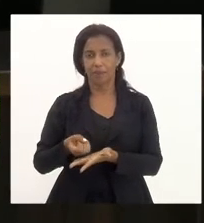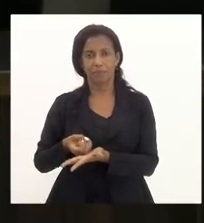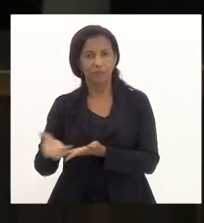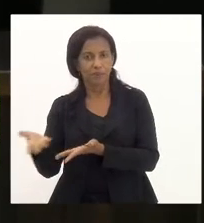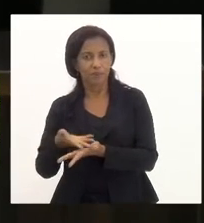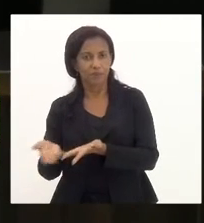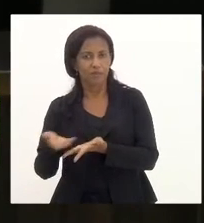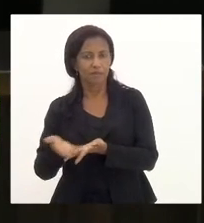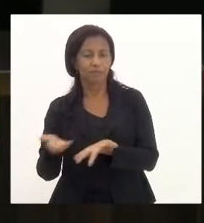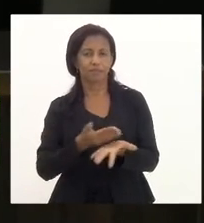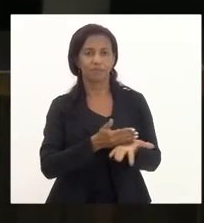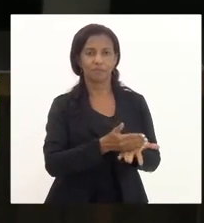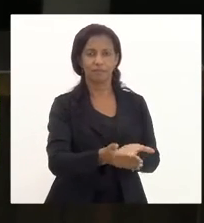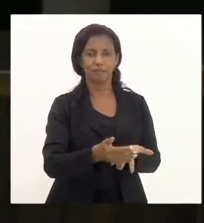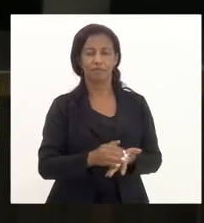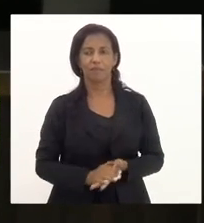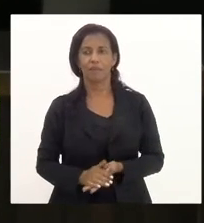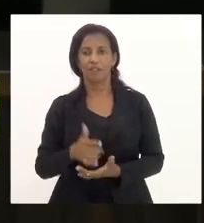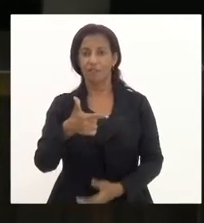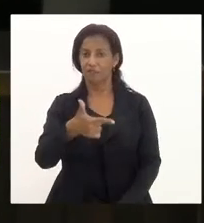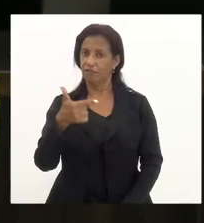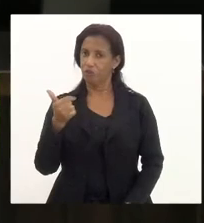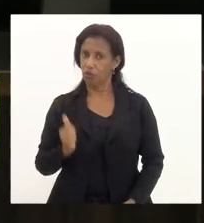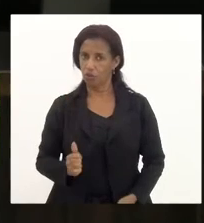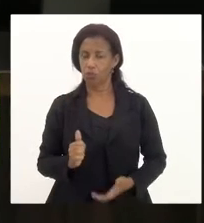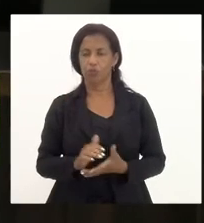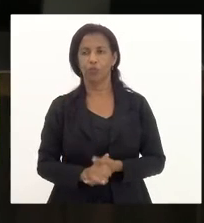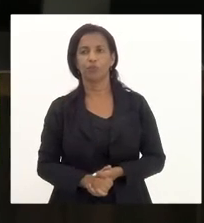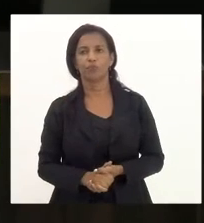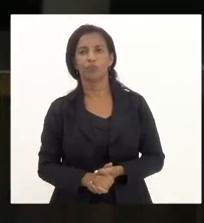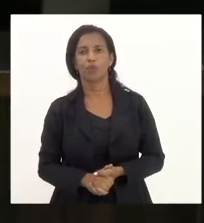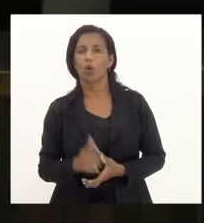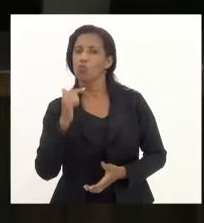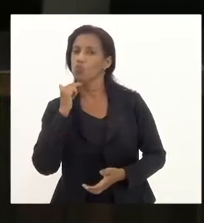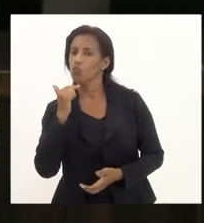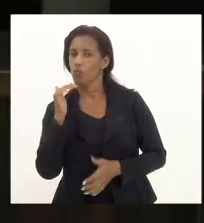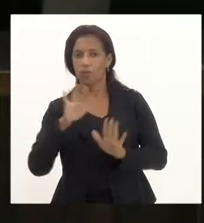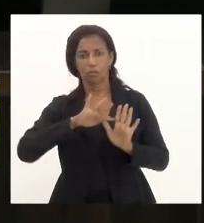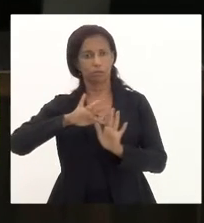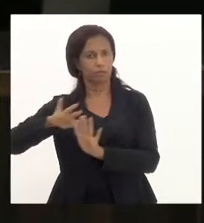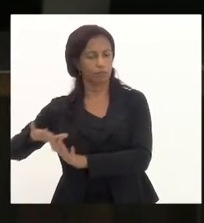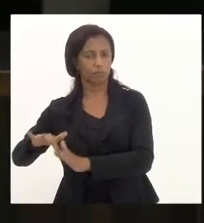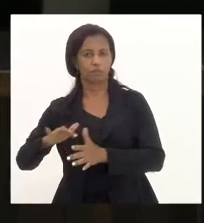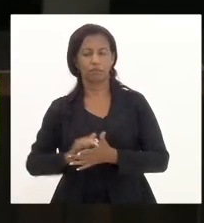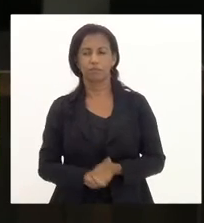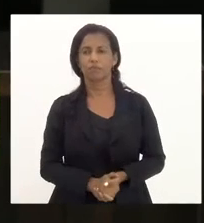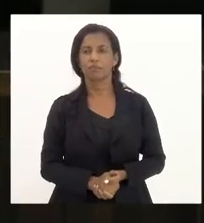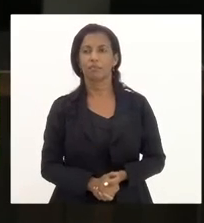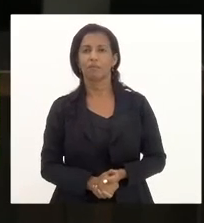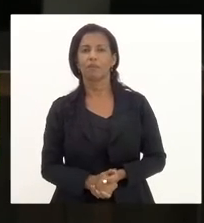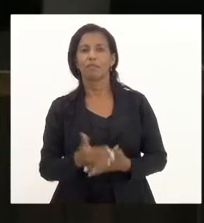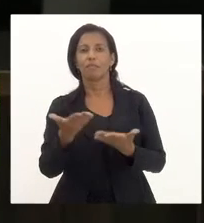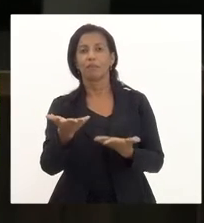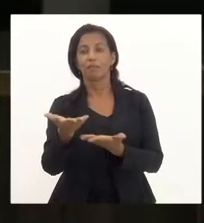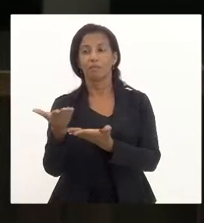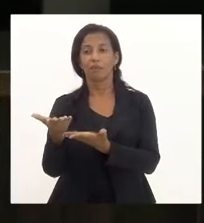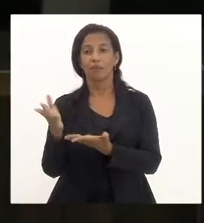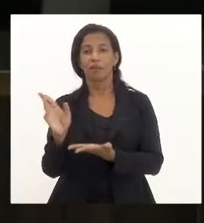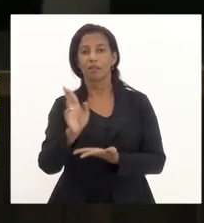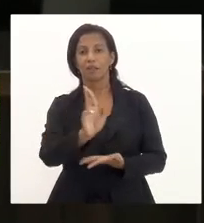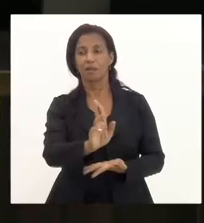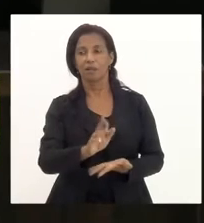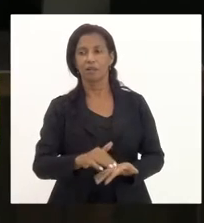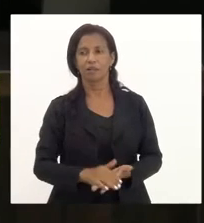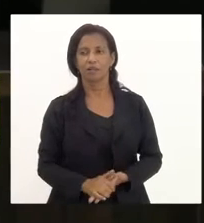despesas primárias vai ser e 21 mais nenhuma dúvida da sua bença te passar a resposta a vossa senhoria